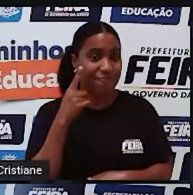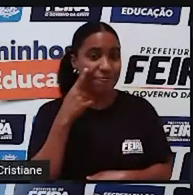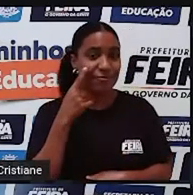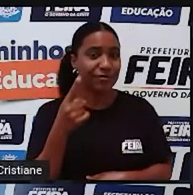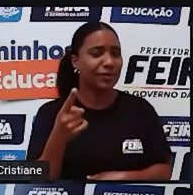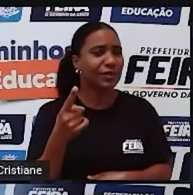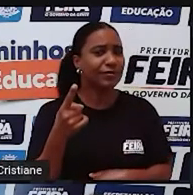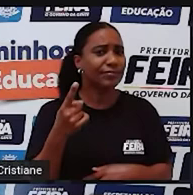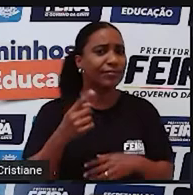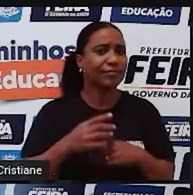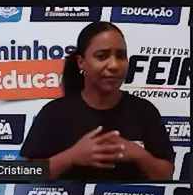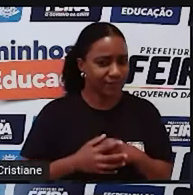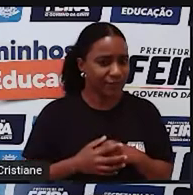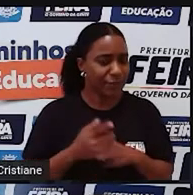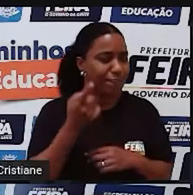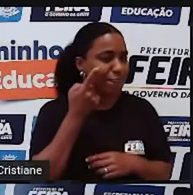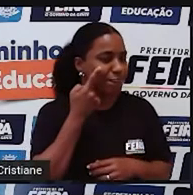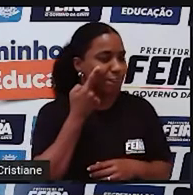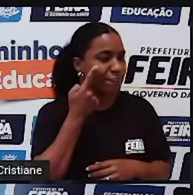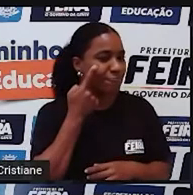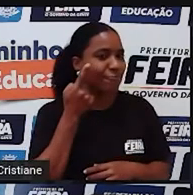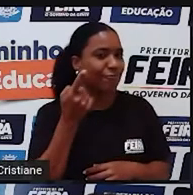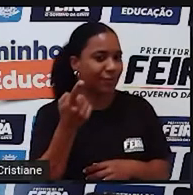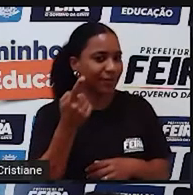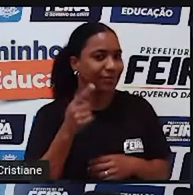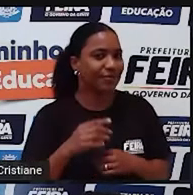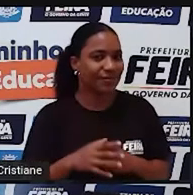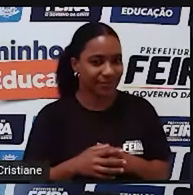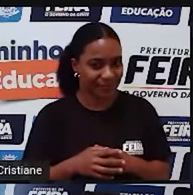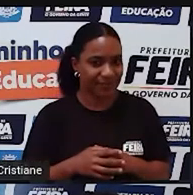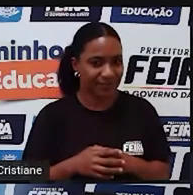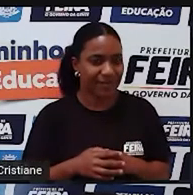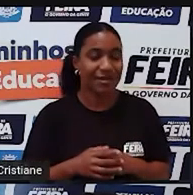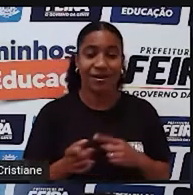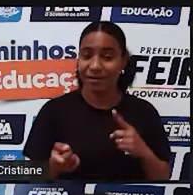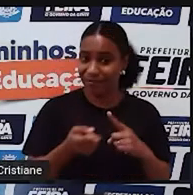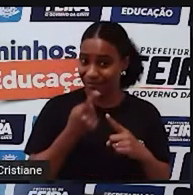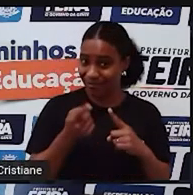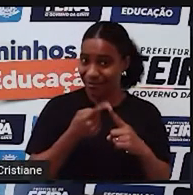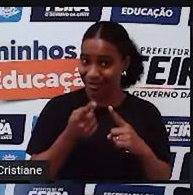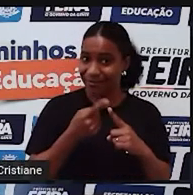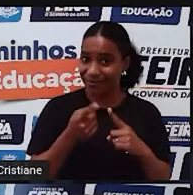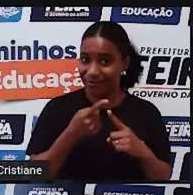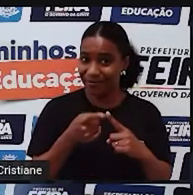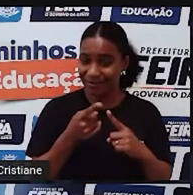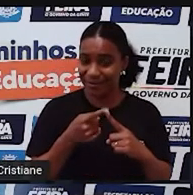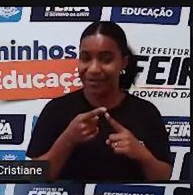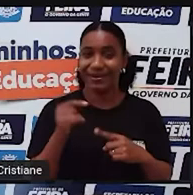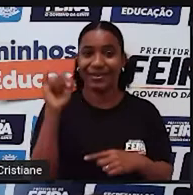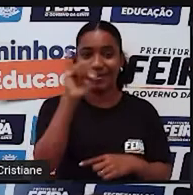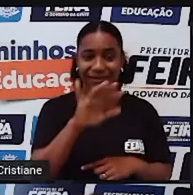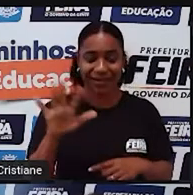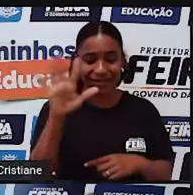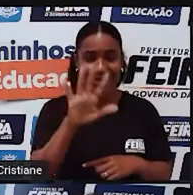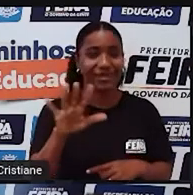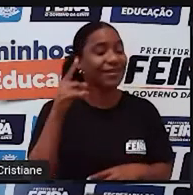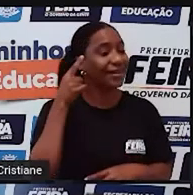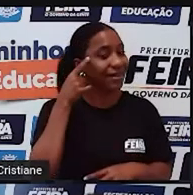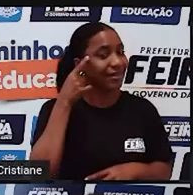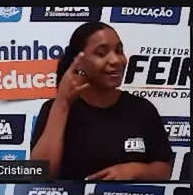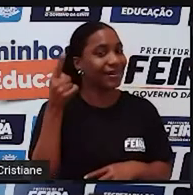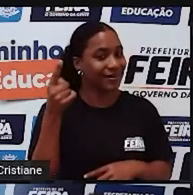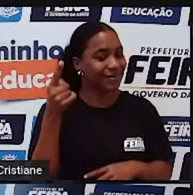quê? Pensa aí um pouquinho. Primeiro, nós temos esta imagem que nos lembra